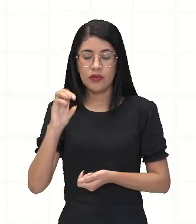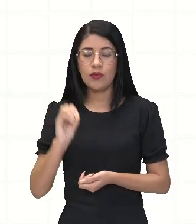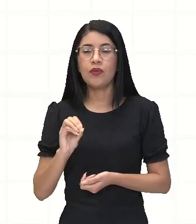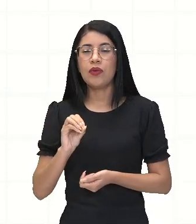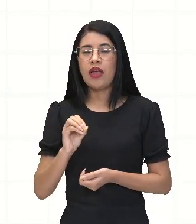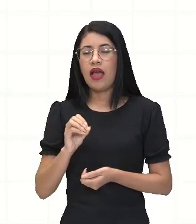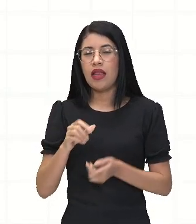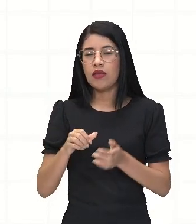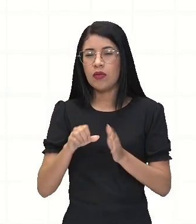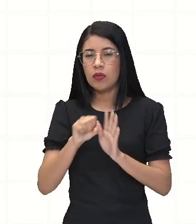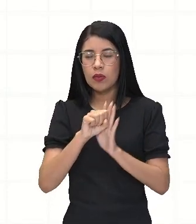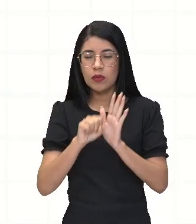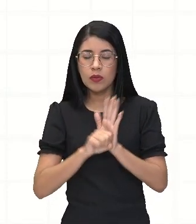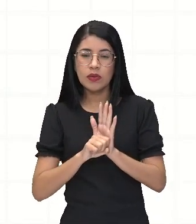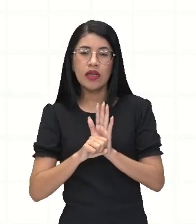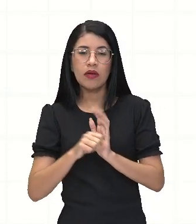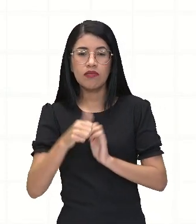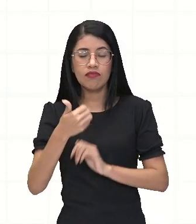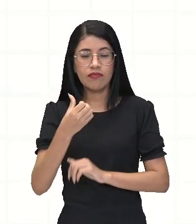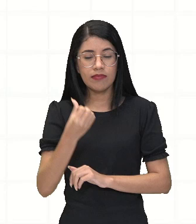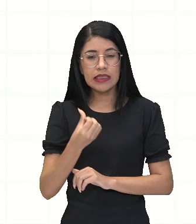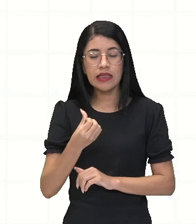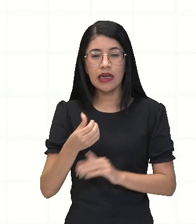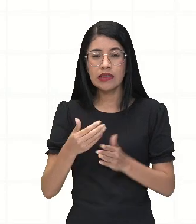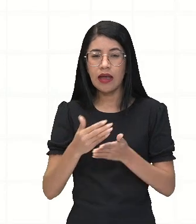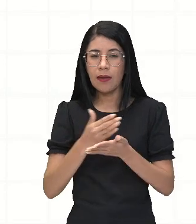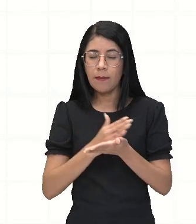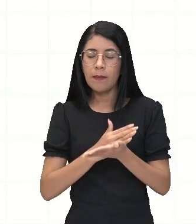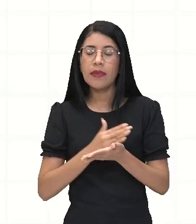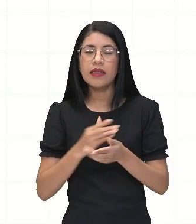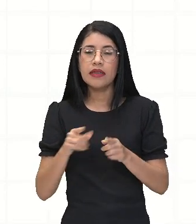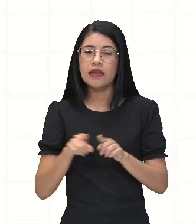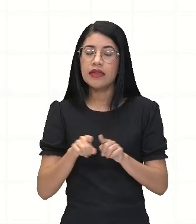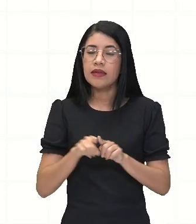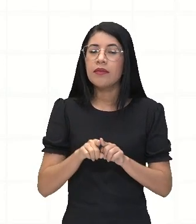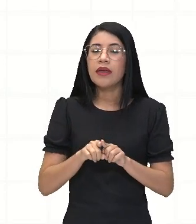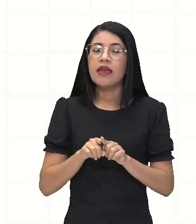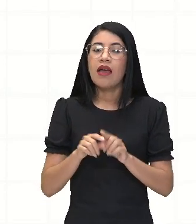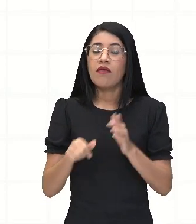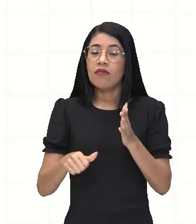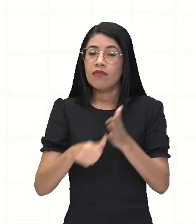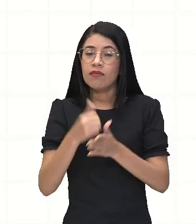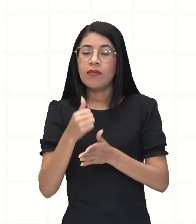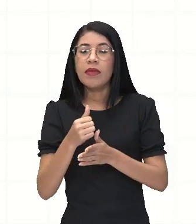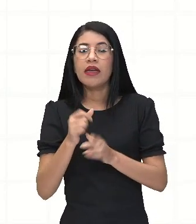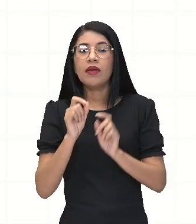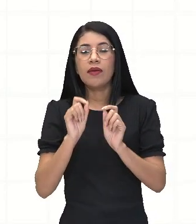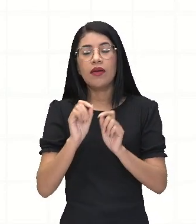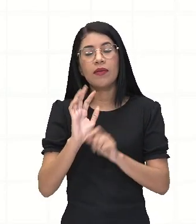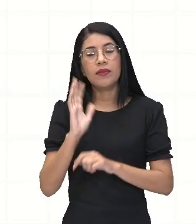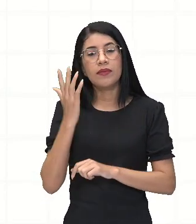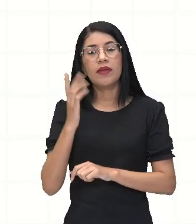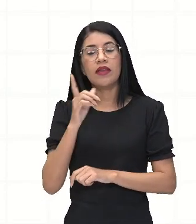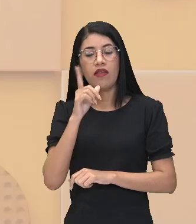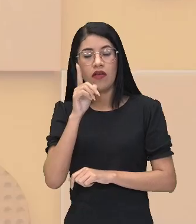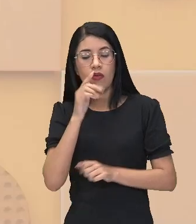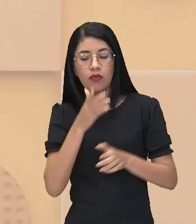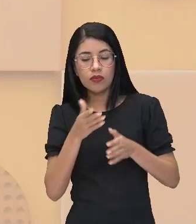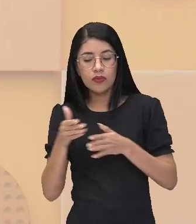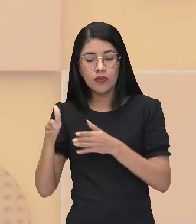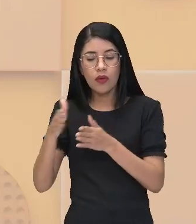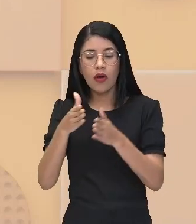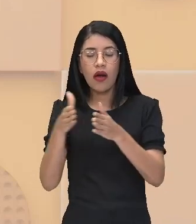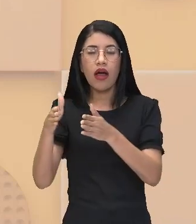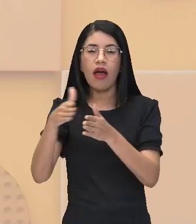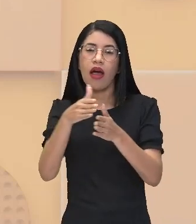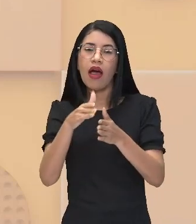na primeira metade do século XVI. Essa vai ser a primeira expedição que vai contornar o rio Amazonas. Quase